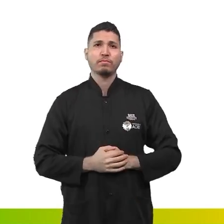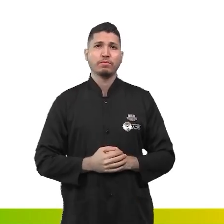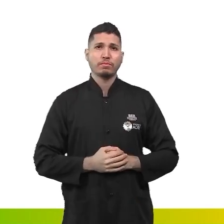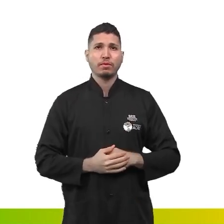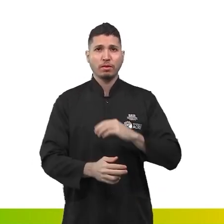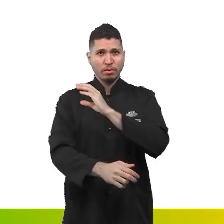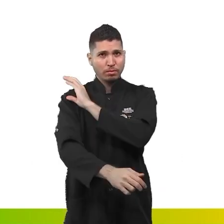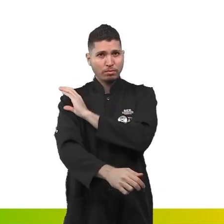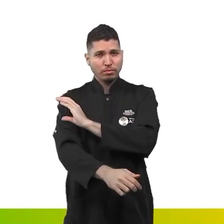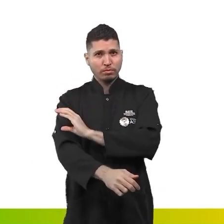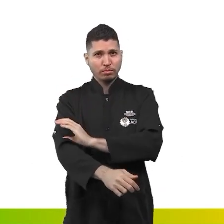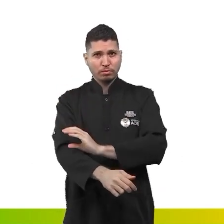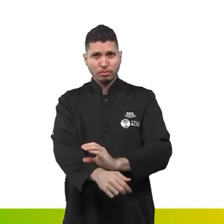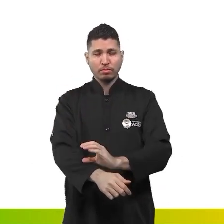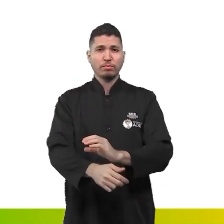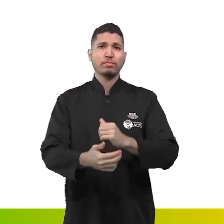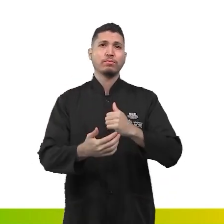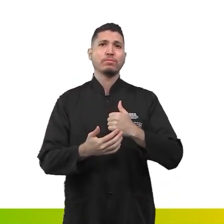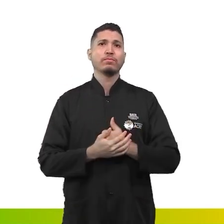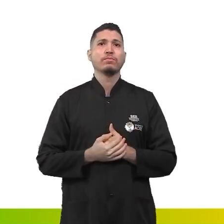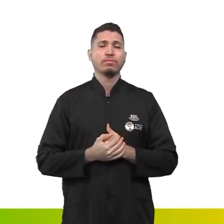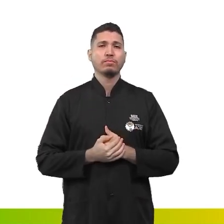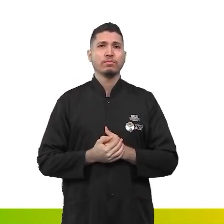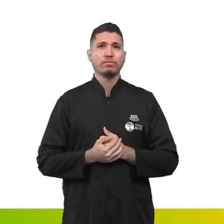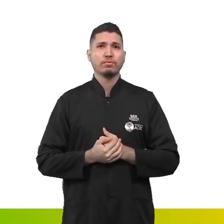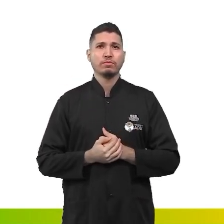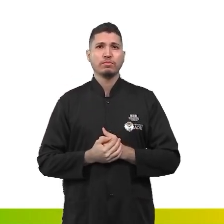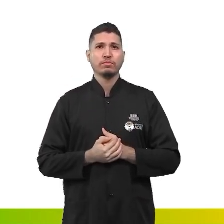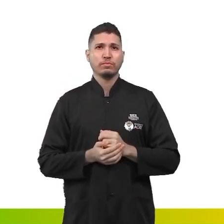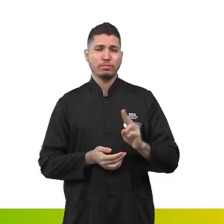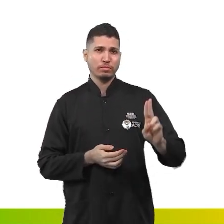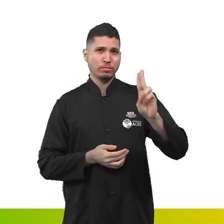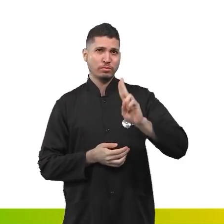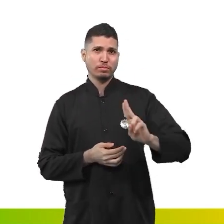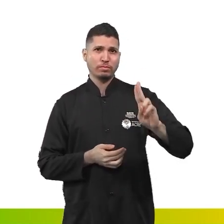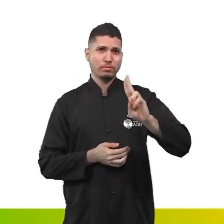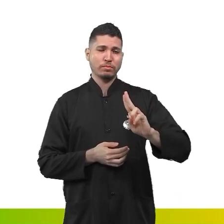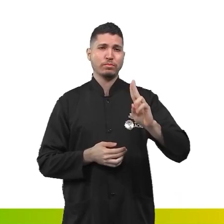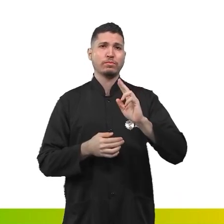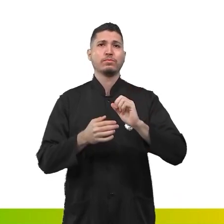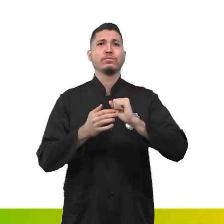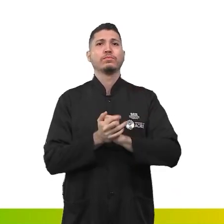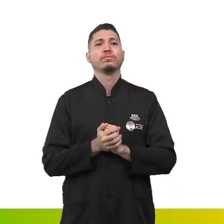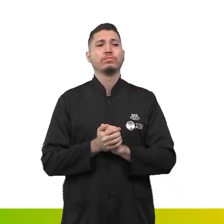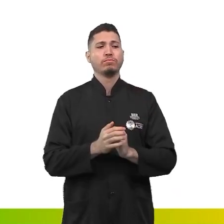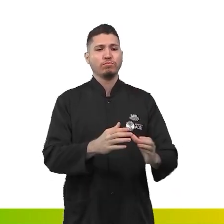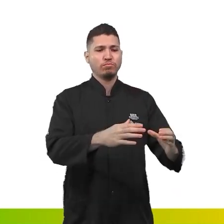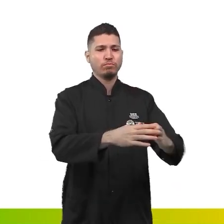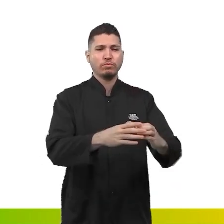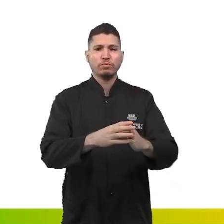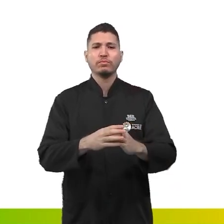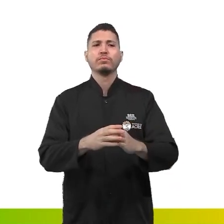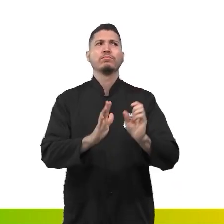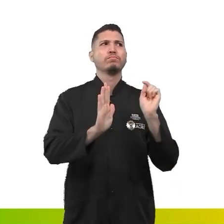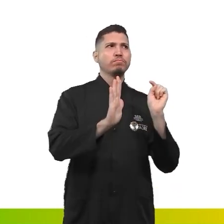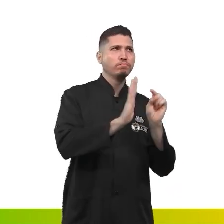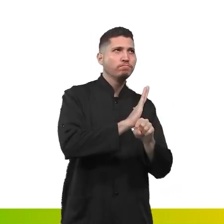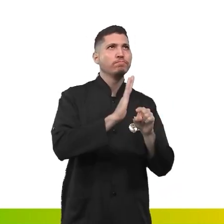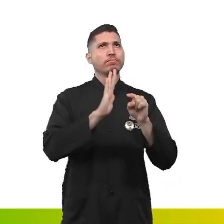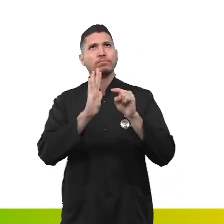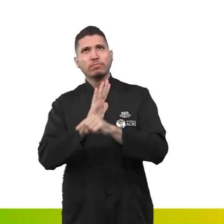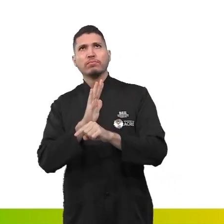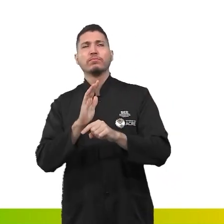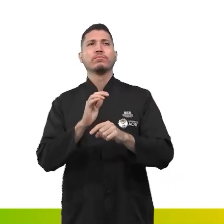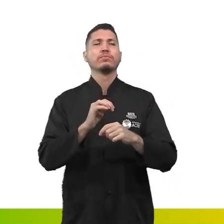vez, fornece o conteúdo da socialização. É o que é transmitido, questionado e